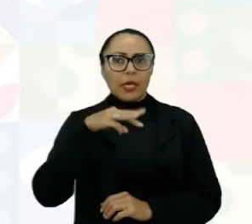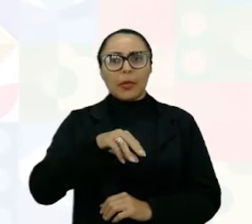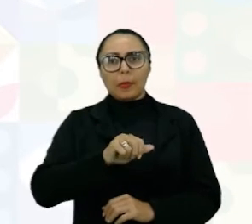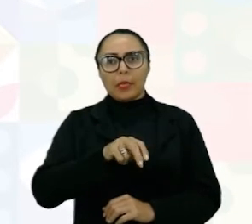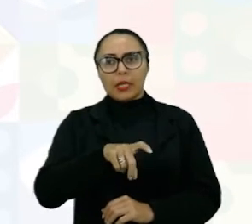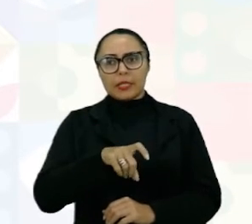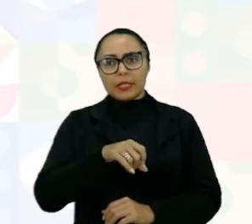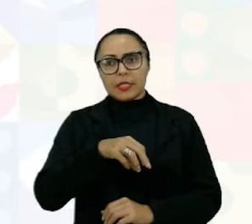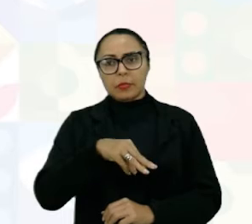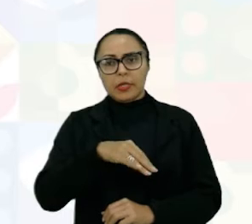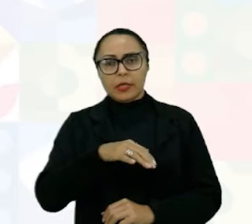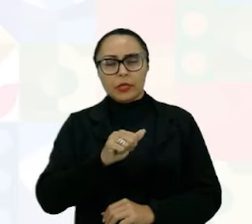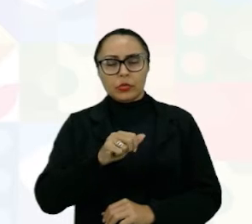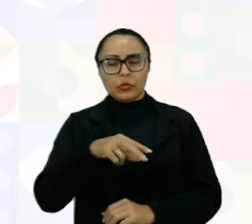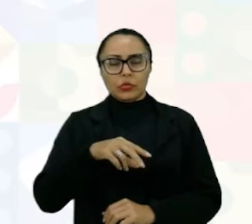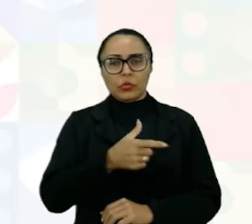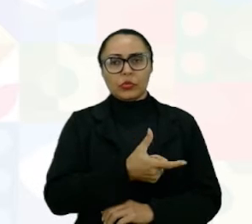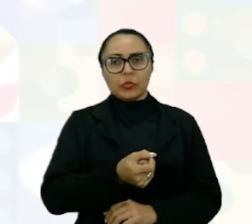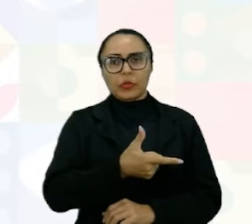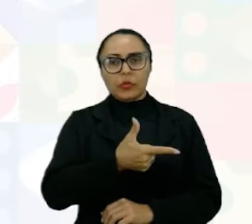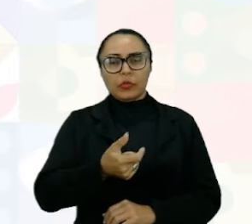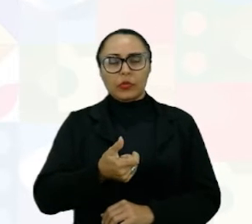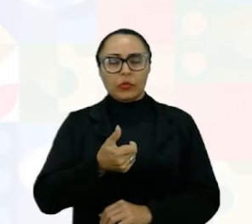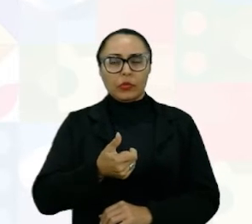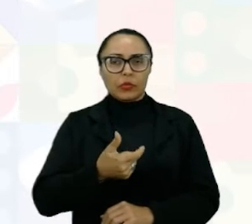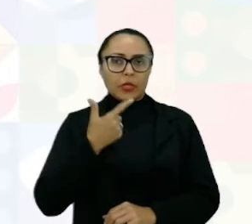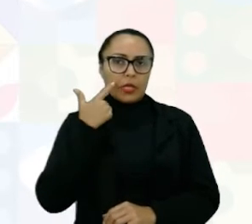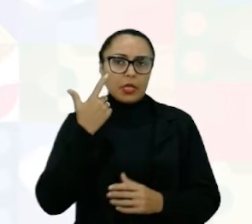2012, ele cita